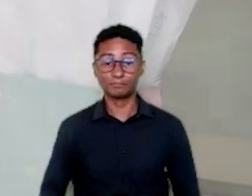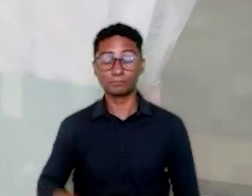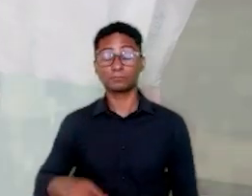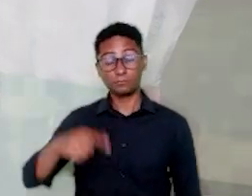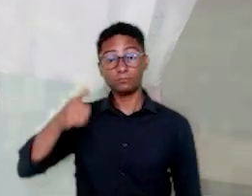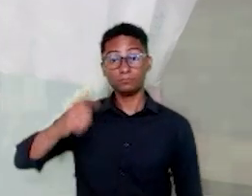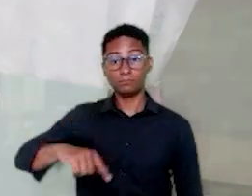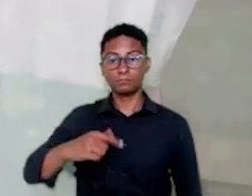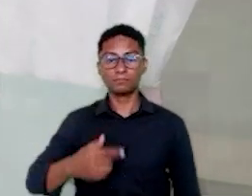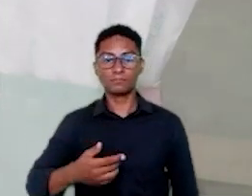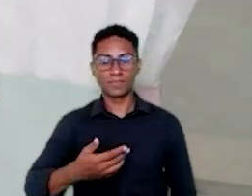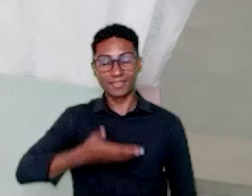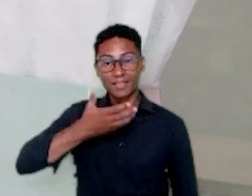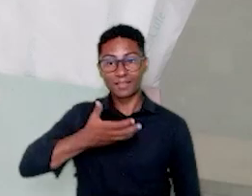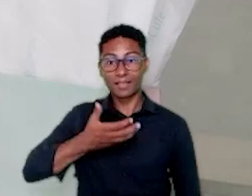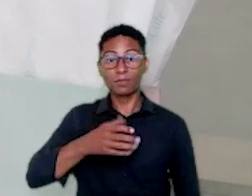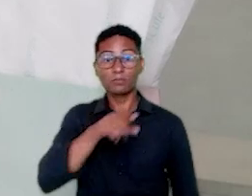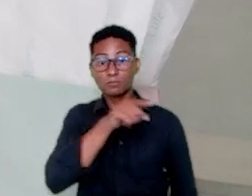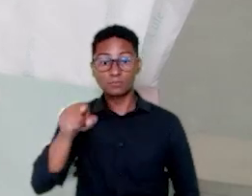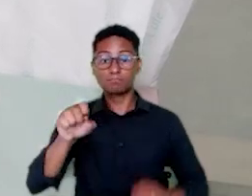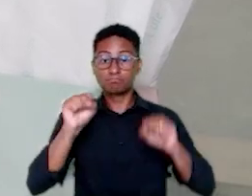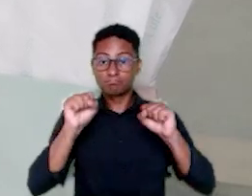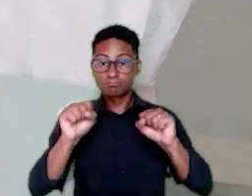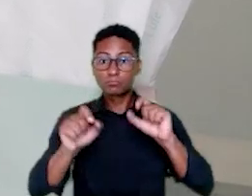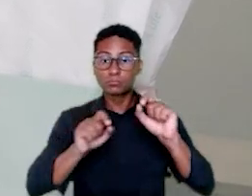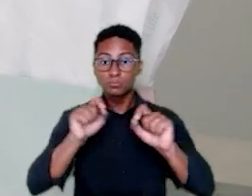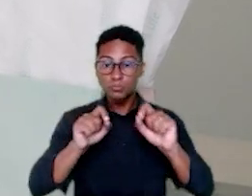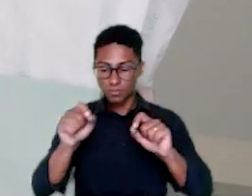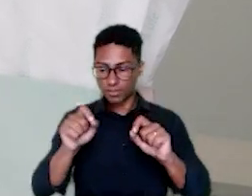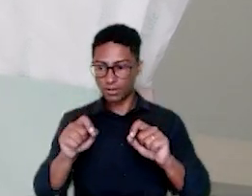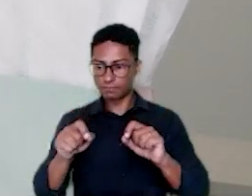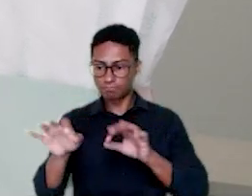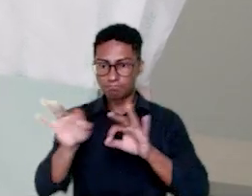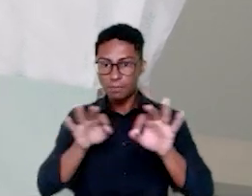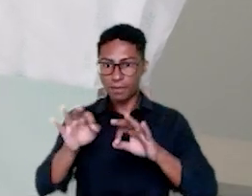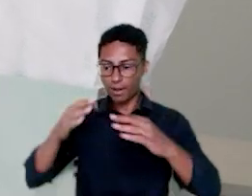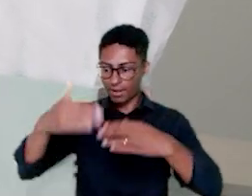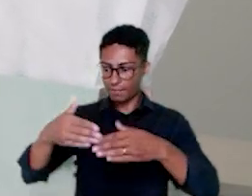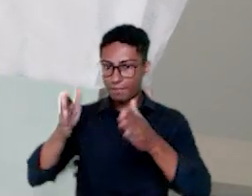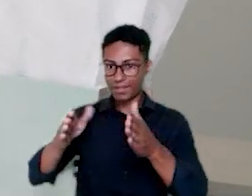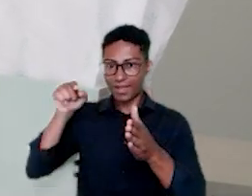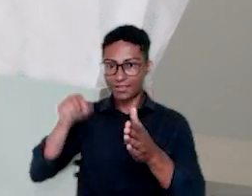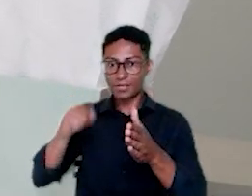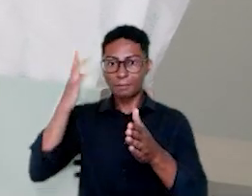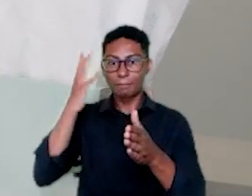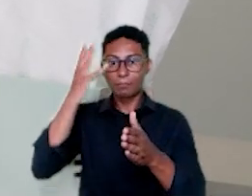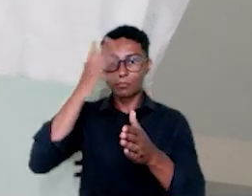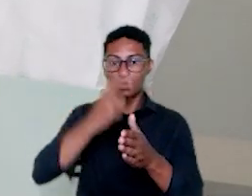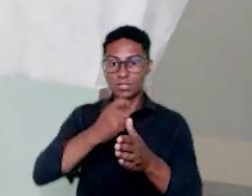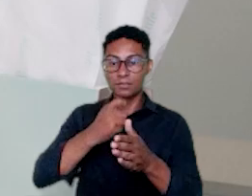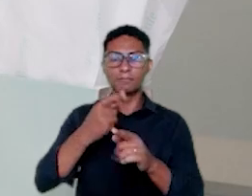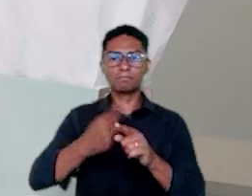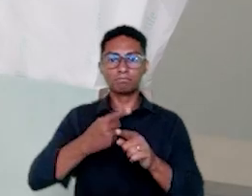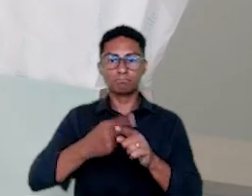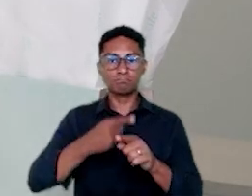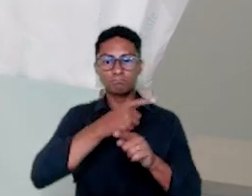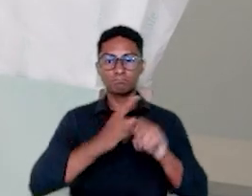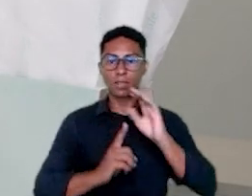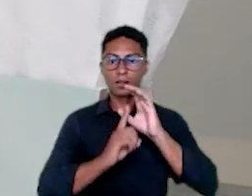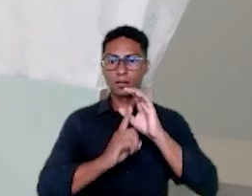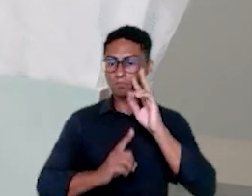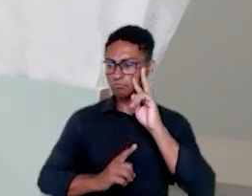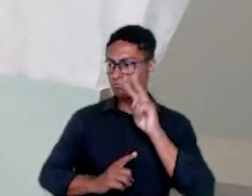é investir em embalagens encantadoras que já auxiliam o cliente, né, a resolver a questão da embalagem para